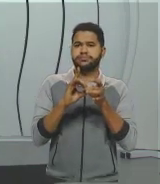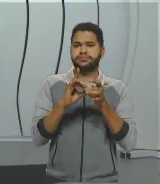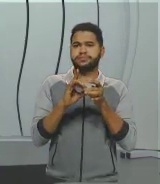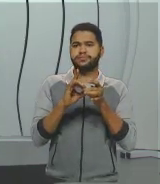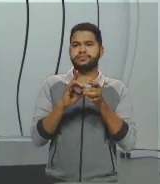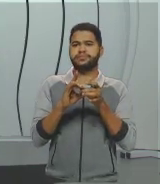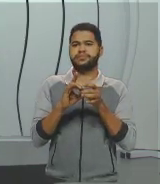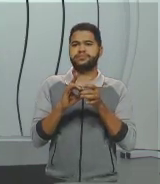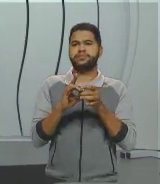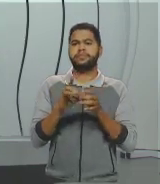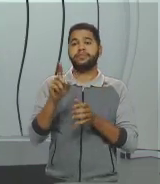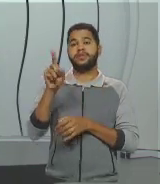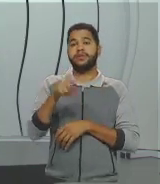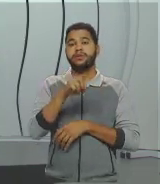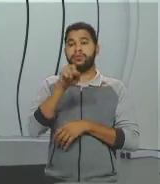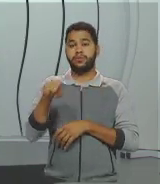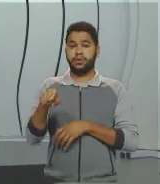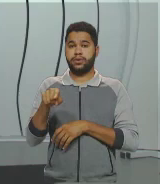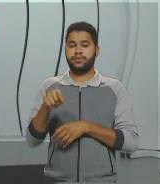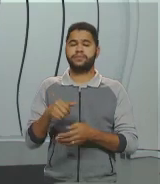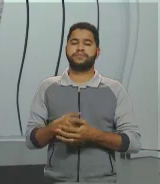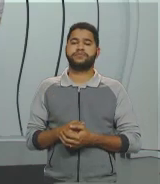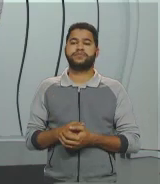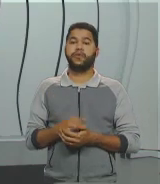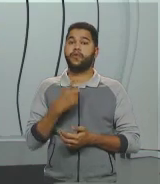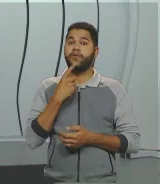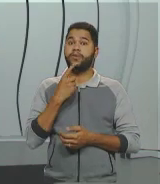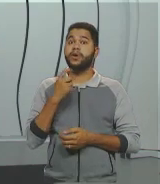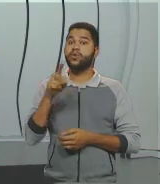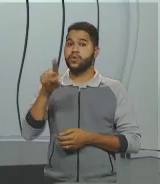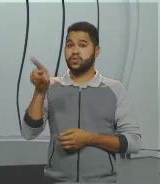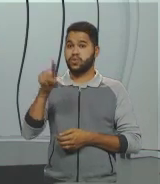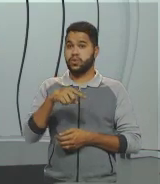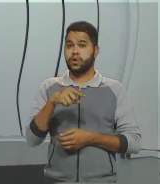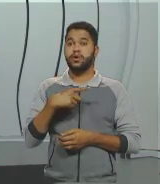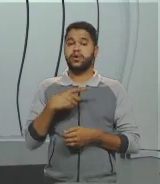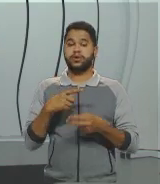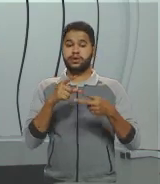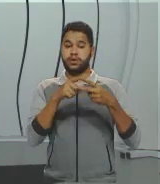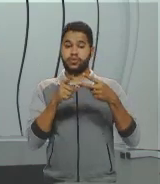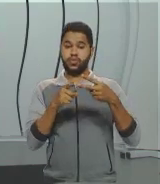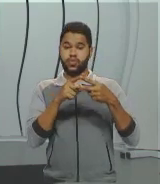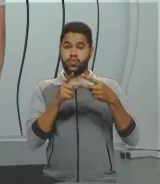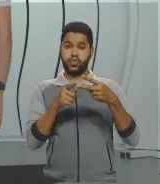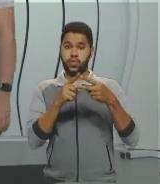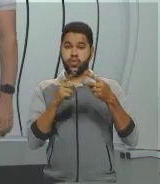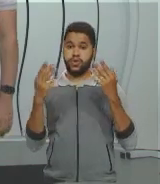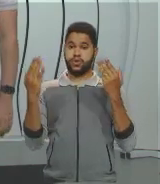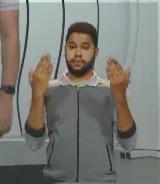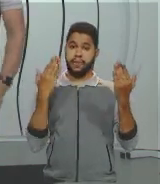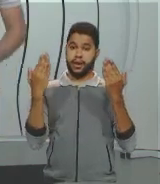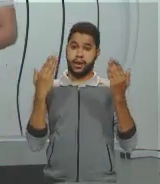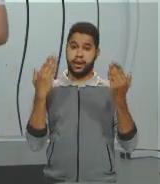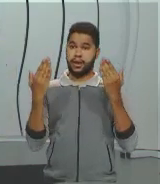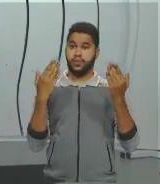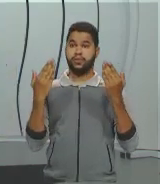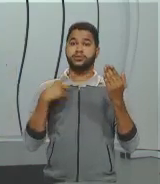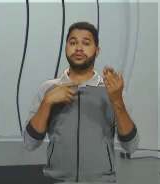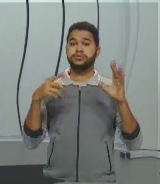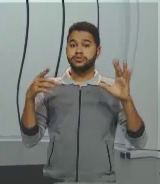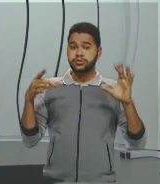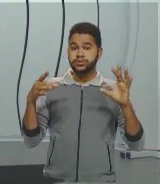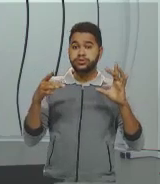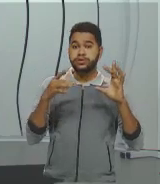esse resistor que eu circulei de vermelho. E aí nós vamos ter 2 resistores em paralelo, e esses resistores vão estar ligados